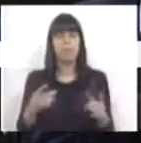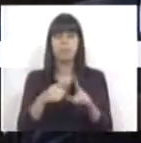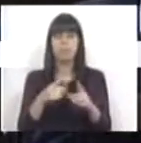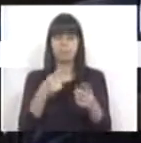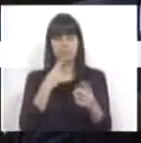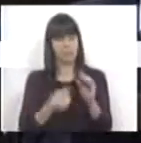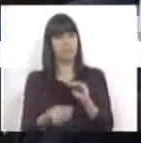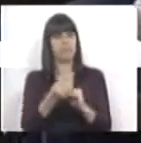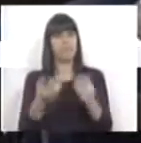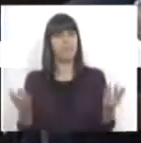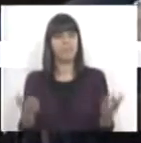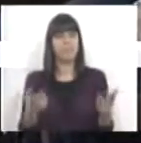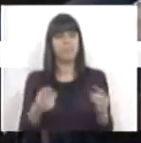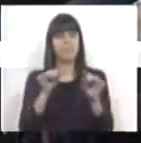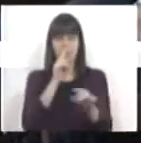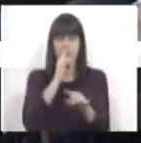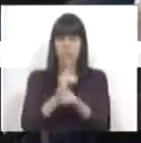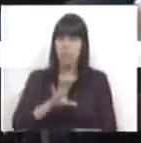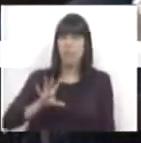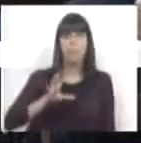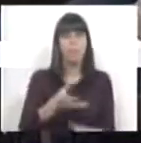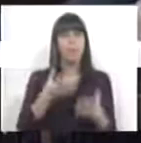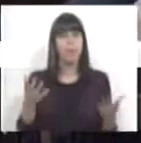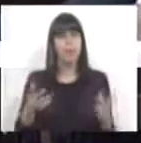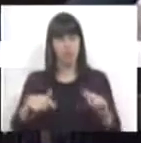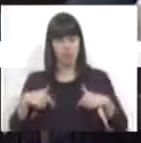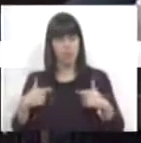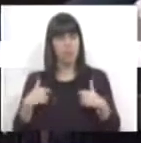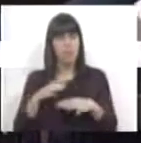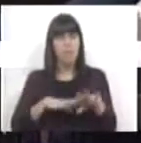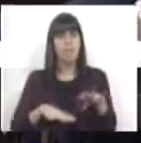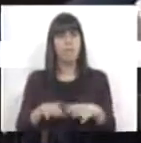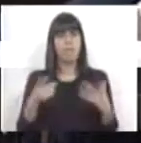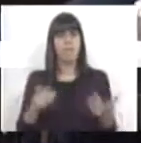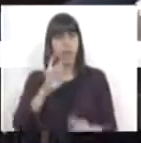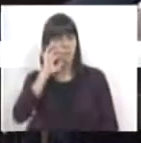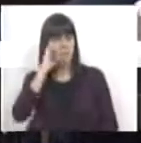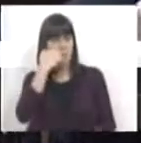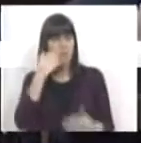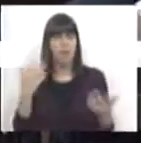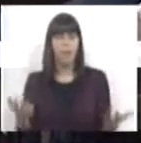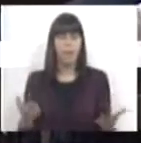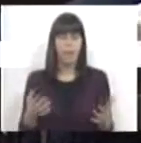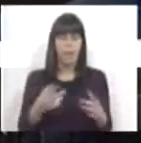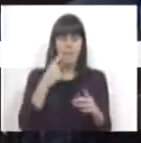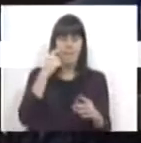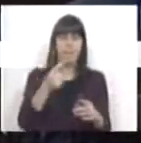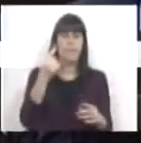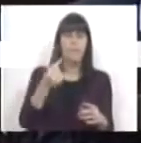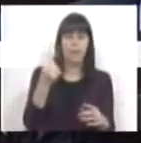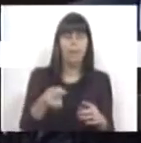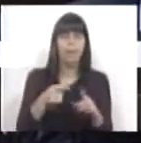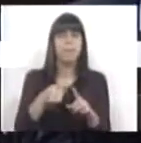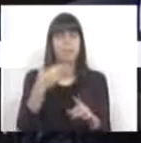ser paradoxal que esse mesmo país se dê ao luxo de desperdiçar a